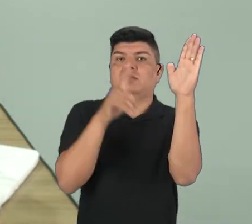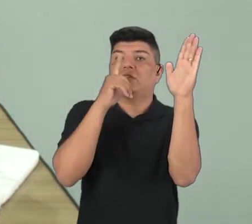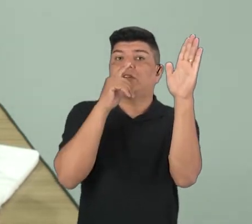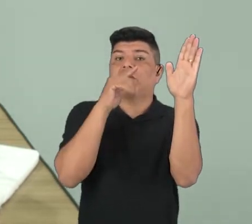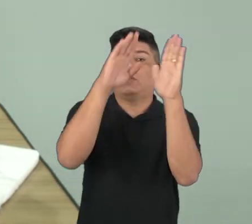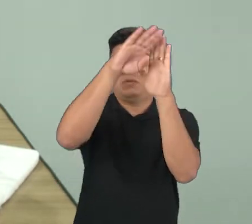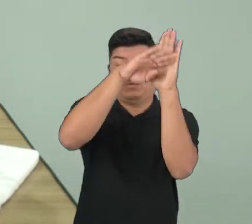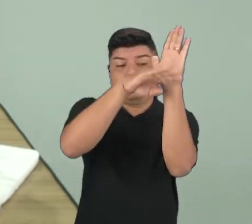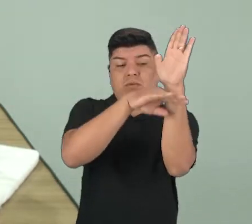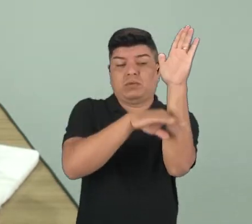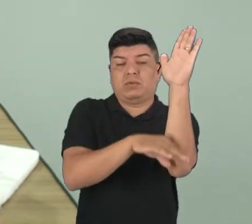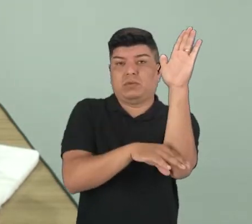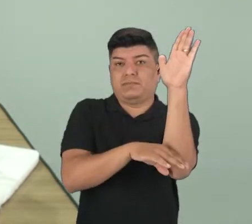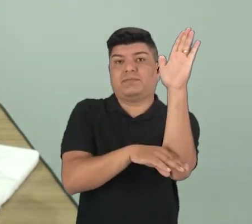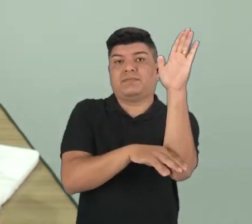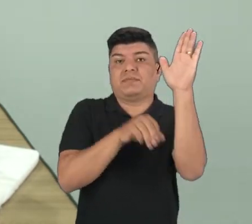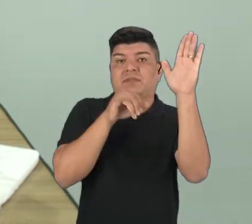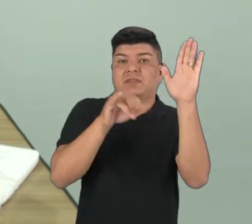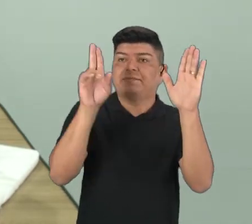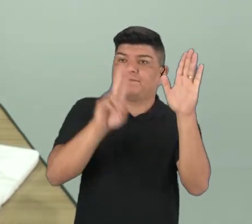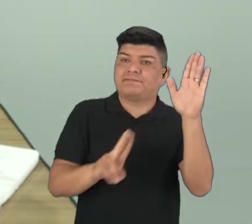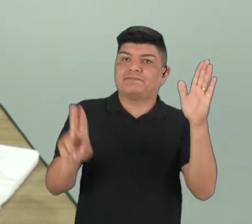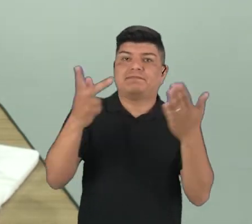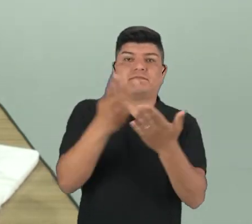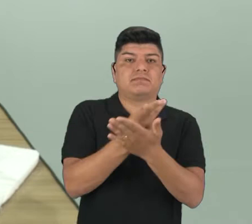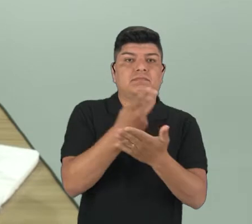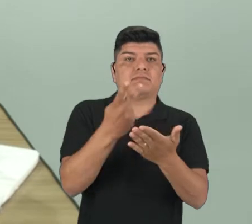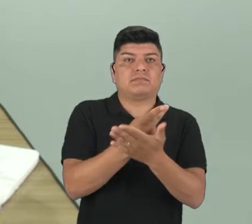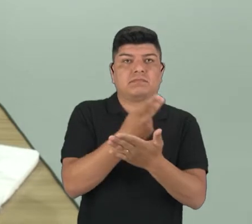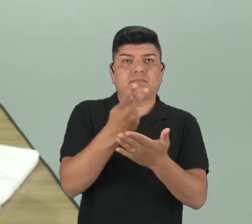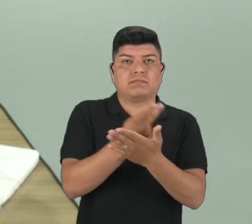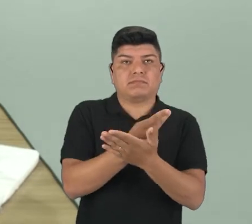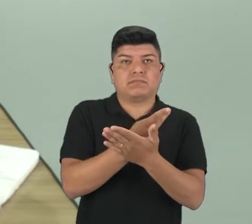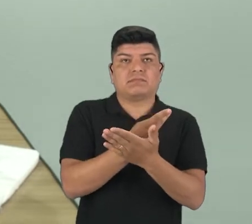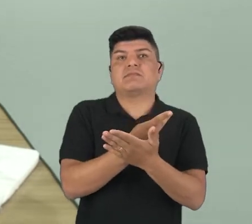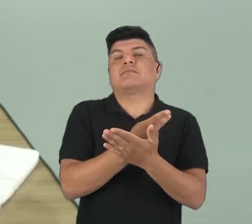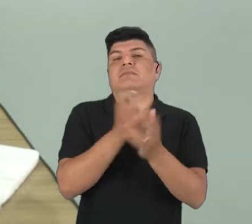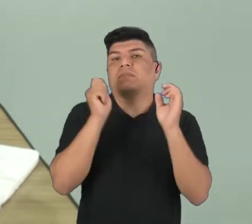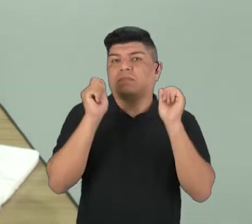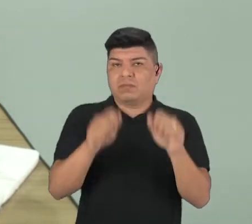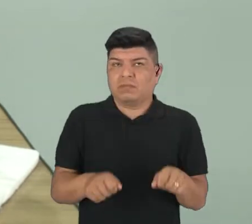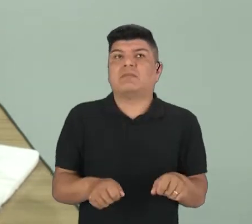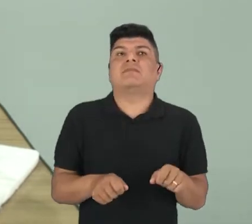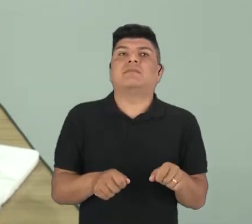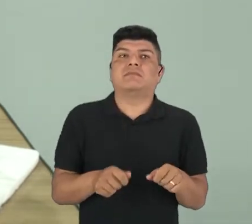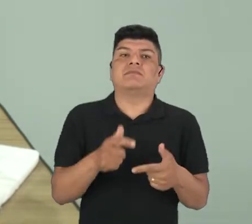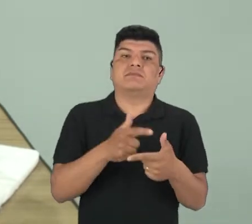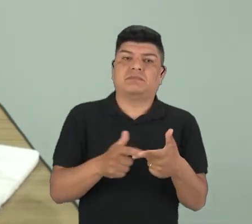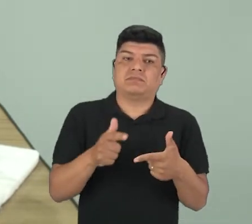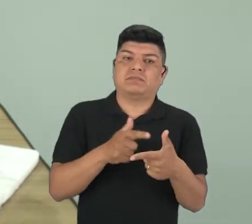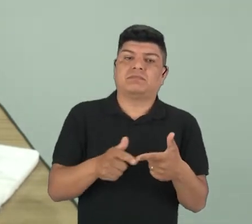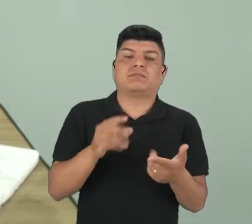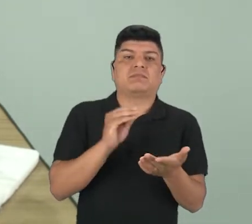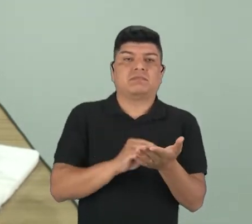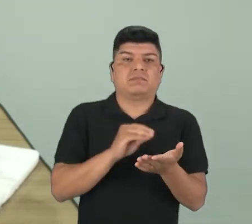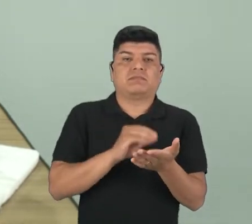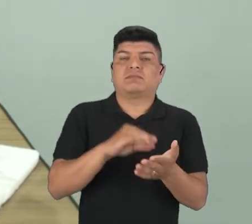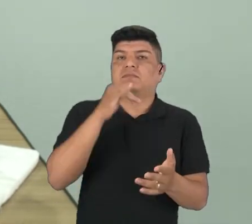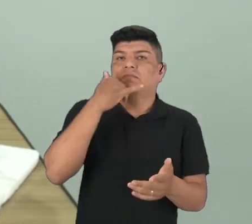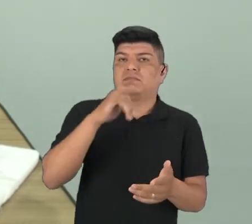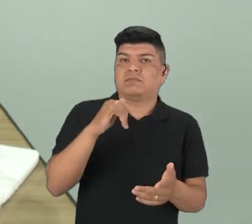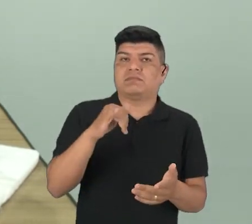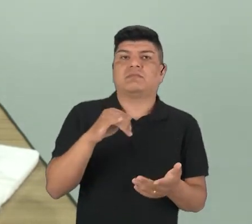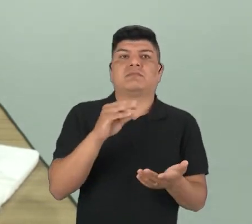consumindo desordenado, utilizando essa água desordenada, pode sim termos problema com falta de energia e